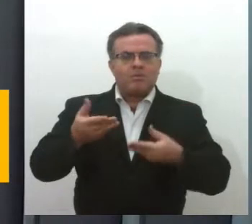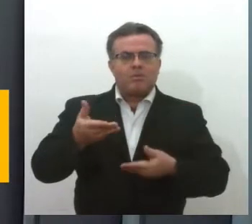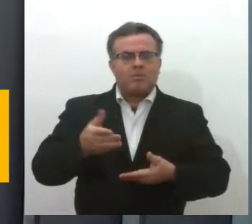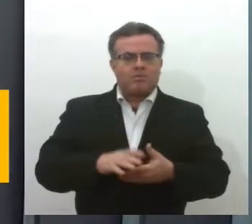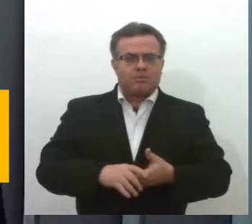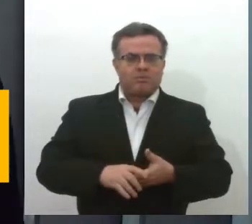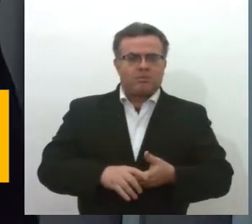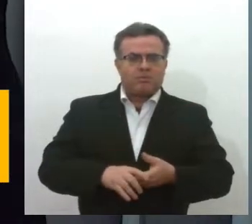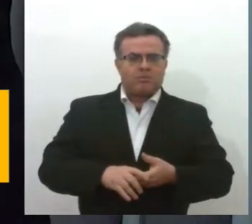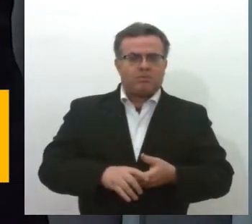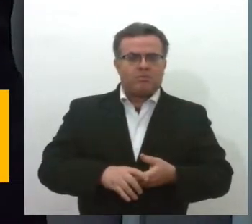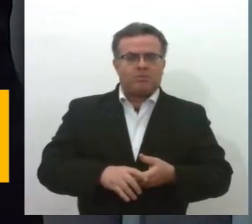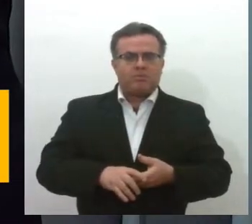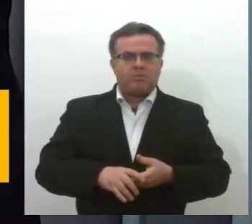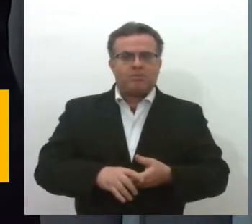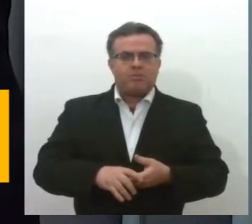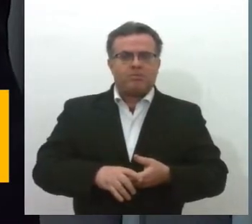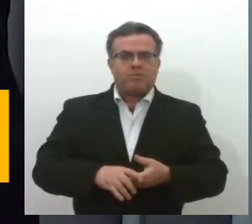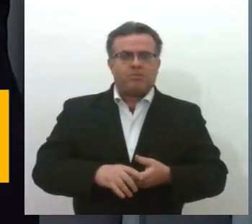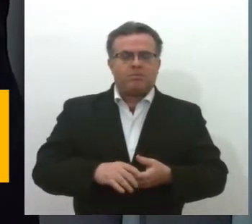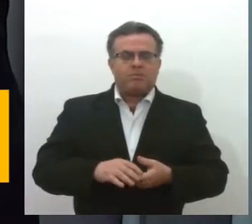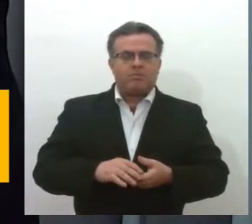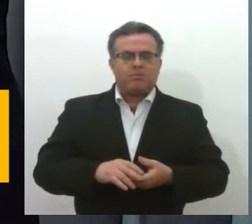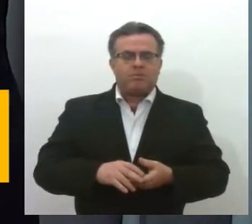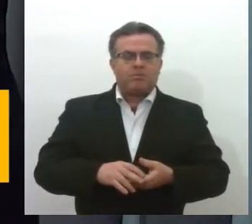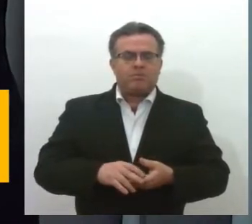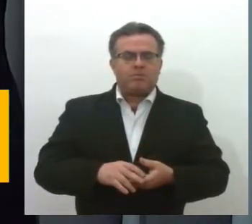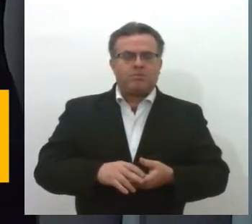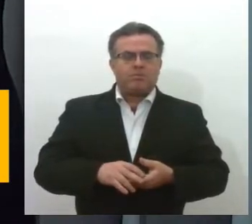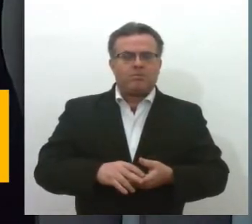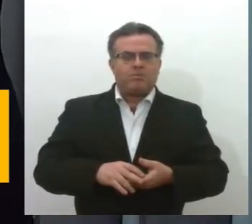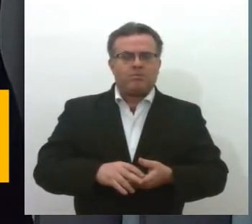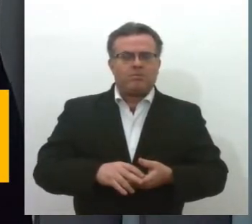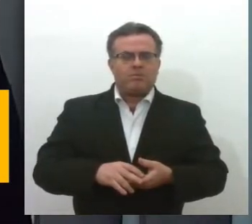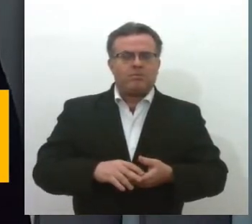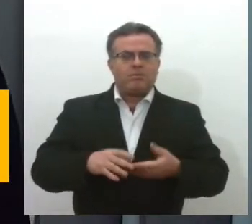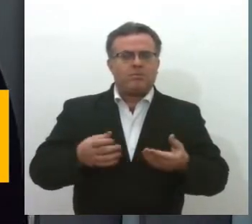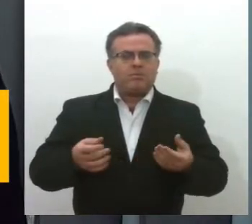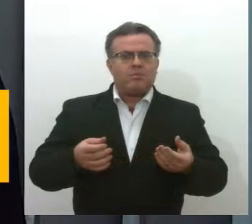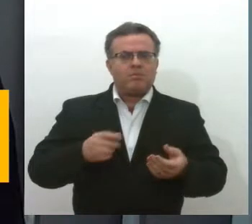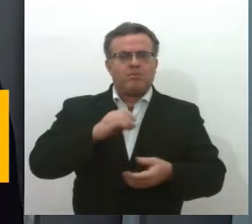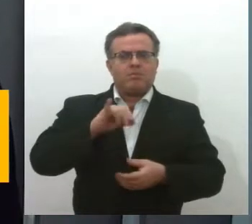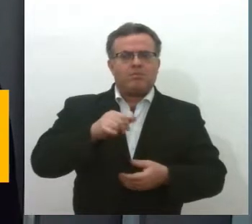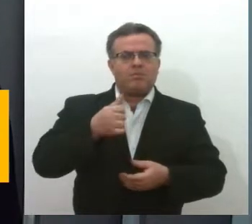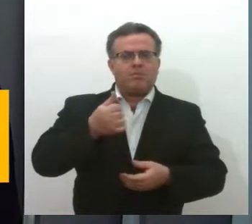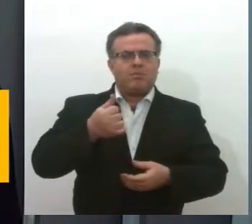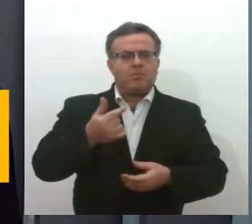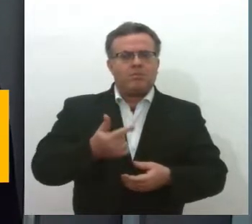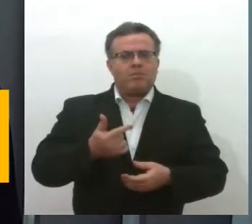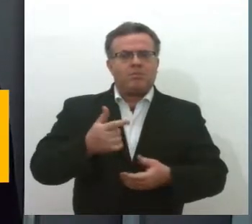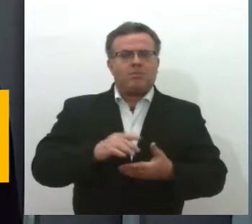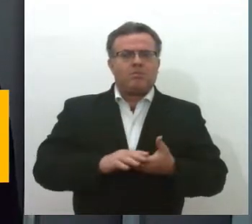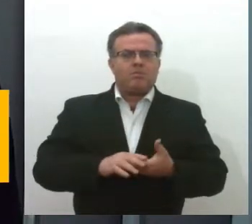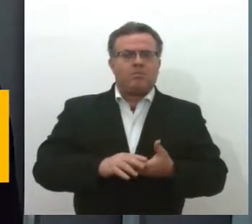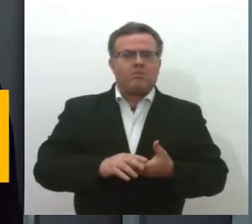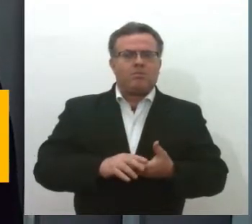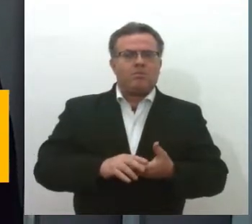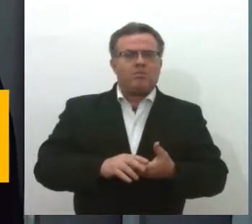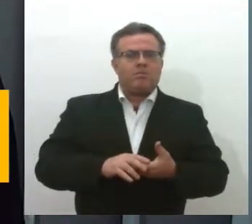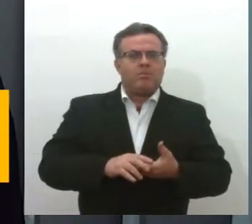Boa tarde, Thiago, todos que acompanham o Jornal da TVS, segunda edição. Você expôs de uma forma muito